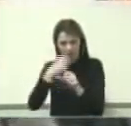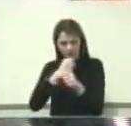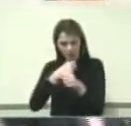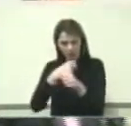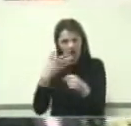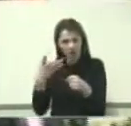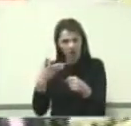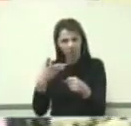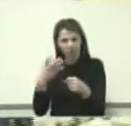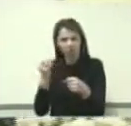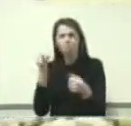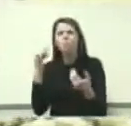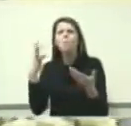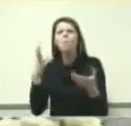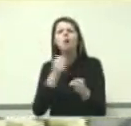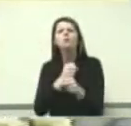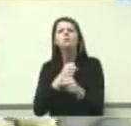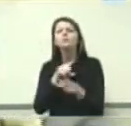aleluia